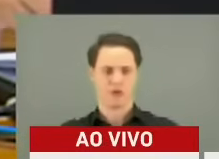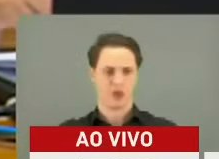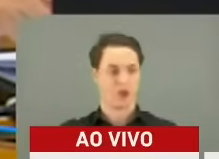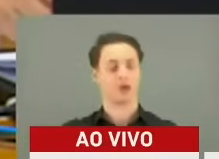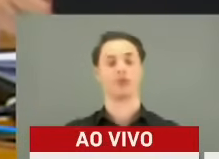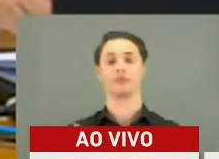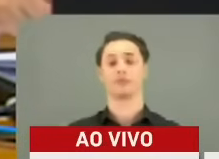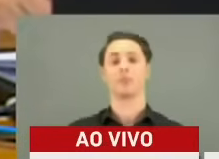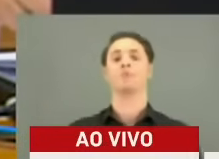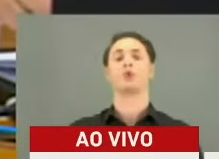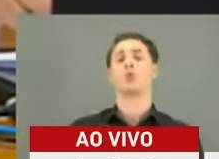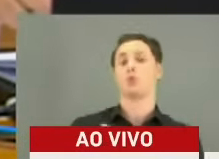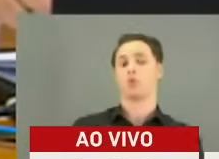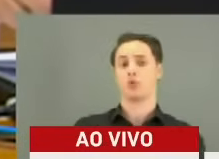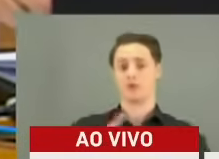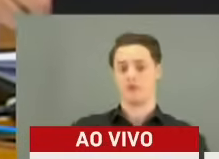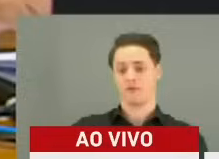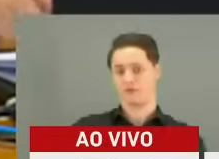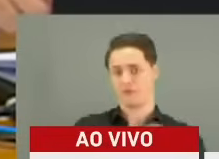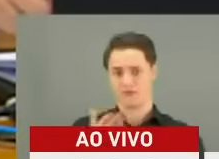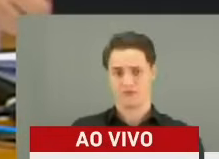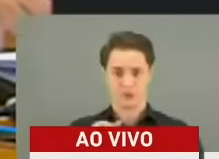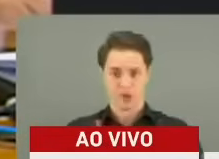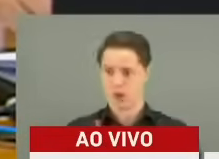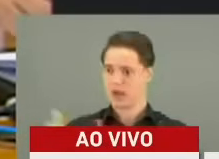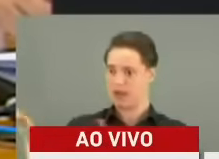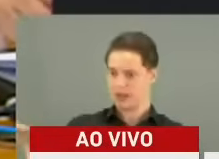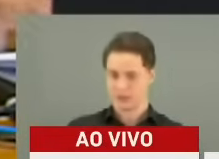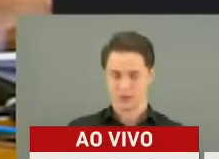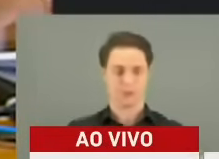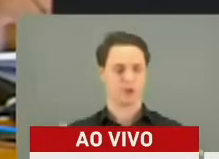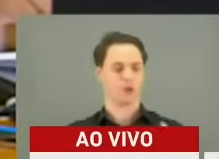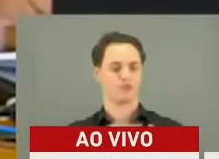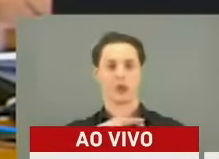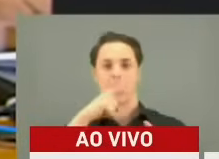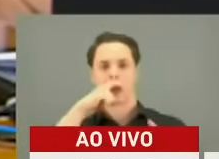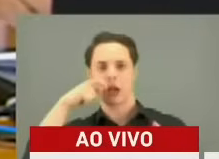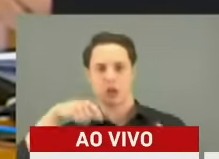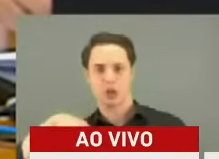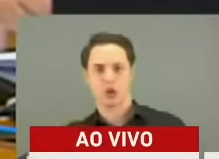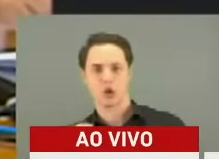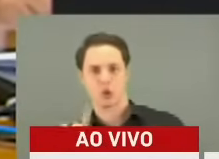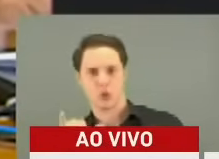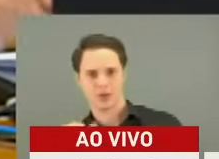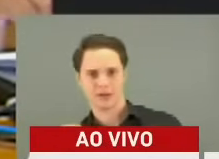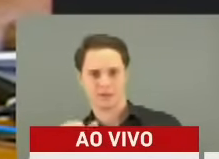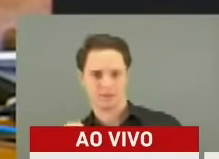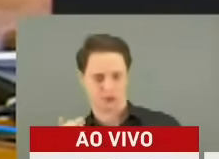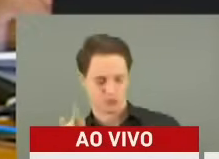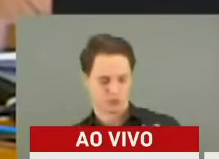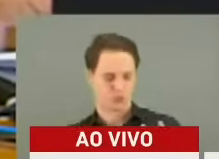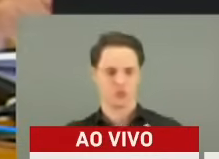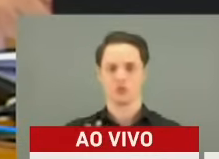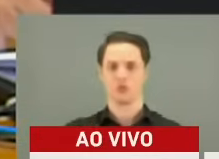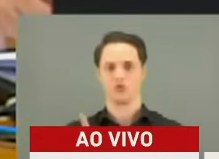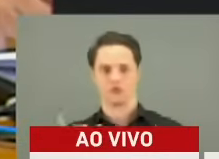ficou na presidência, ele recebeu o Nicolás Maduro, o narcotraficante, né, procurado pelos Estados Unidos, Hugo Chávez, Fidel